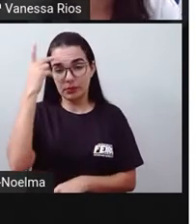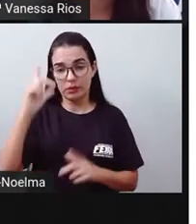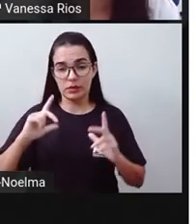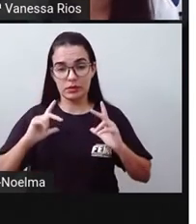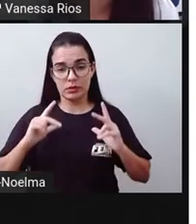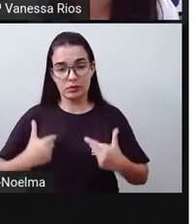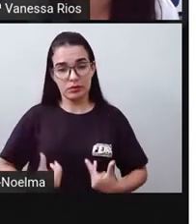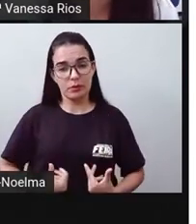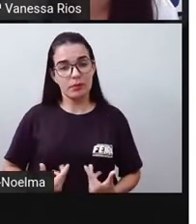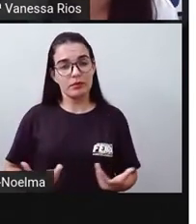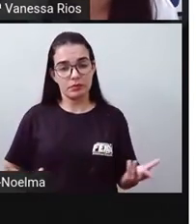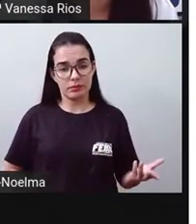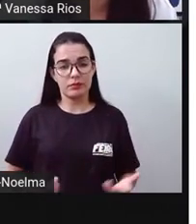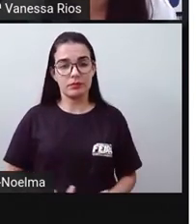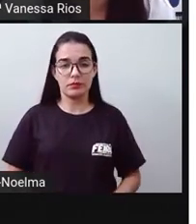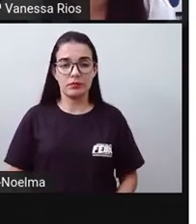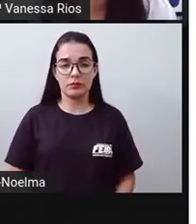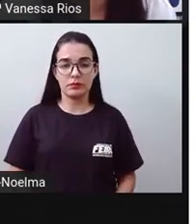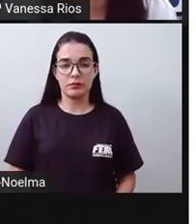social.